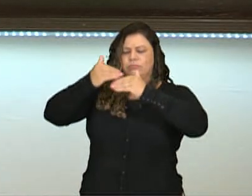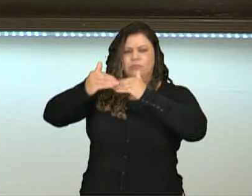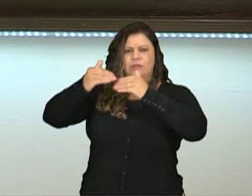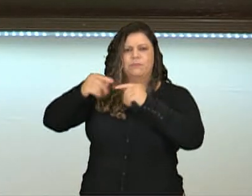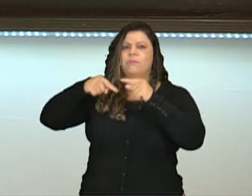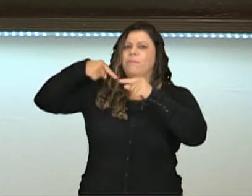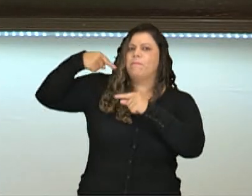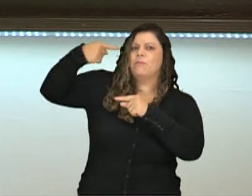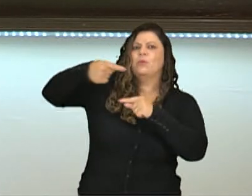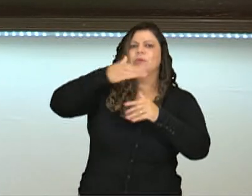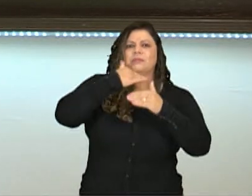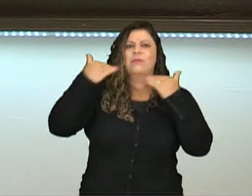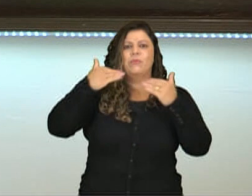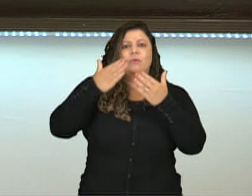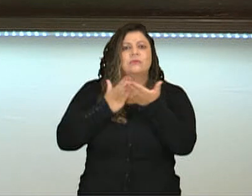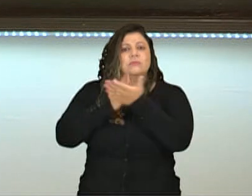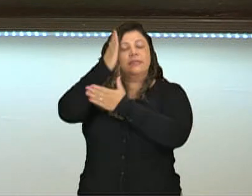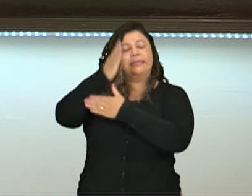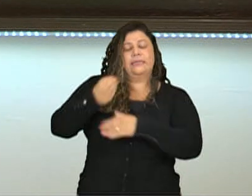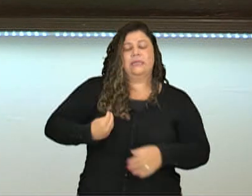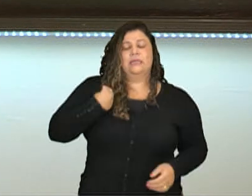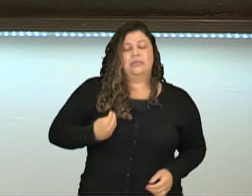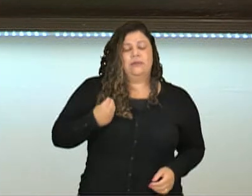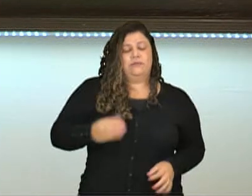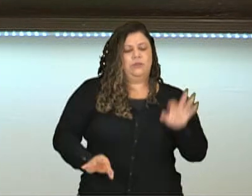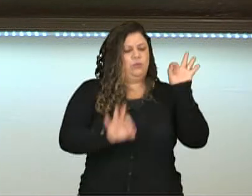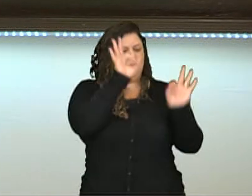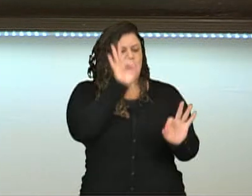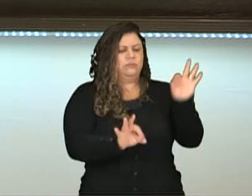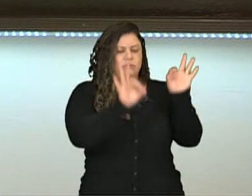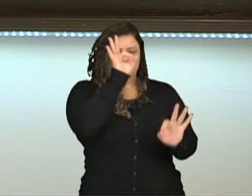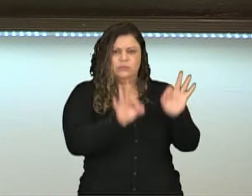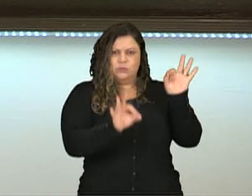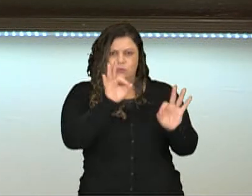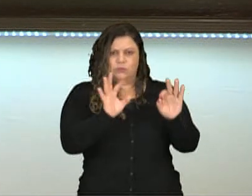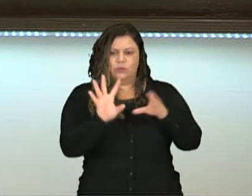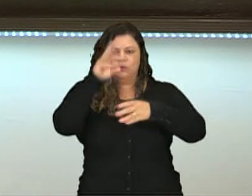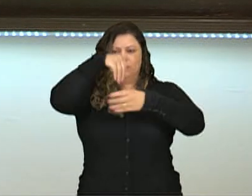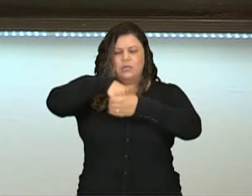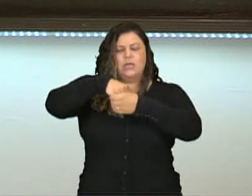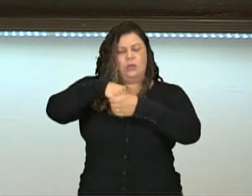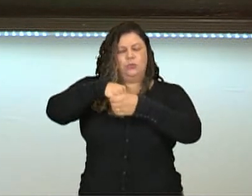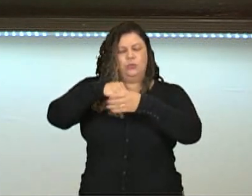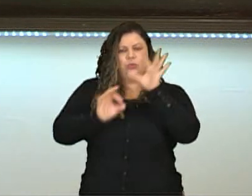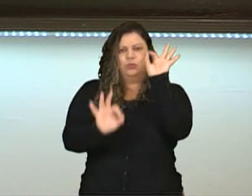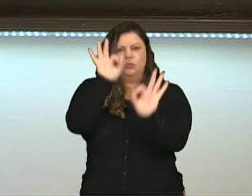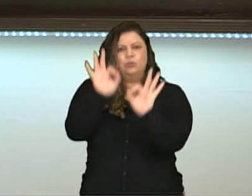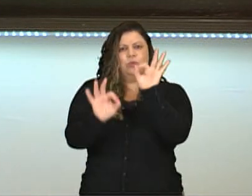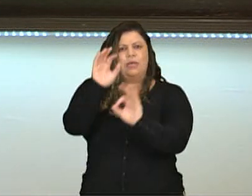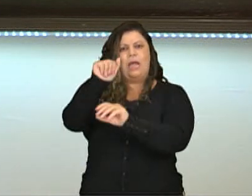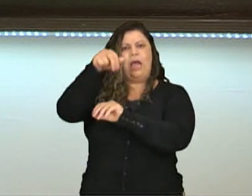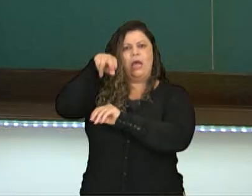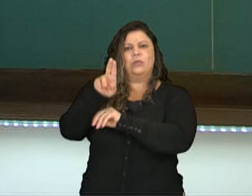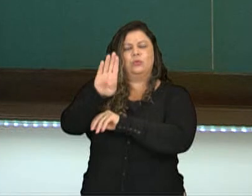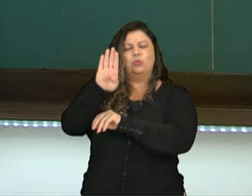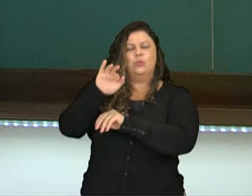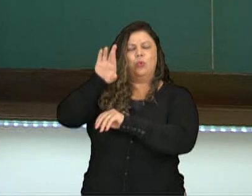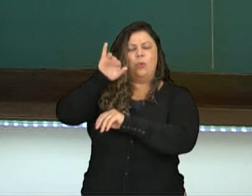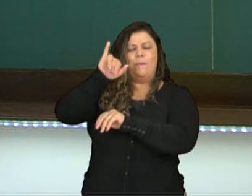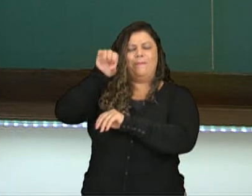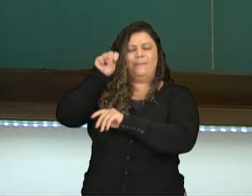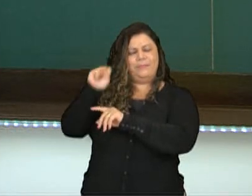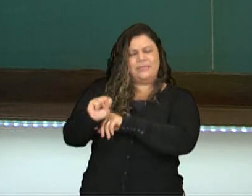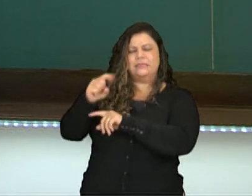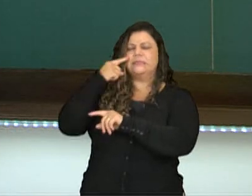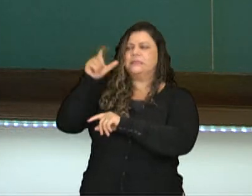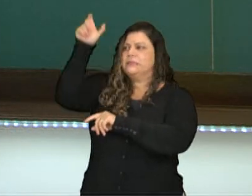eterna, precisaria passar por um julgamento, chamado dentro do tribunal de Anubis, onde estaria então a Nani, sendo representada aqui, que